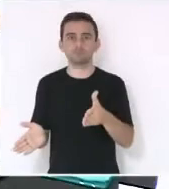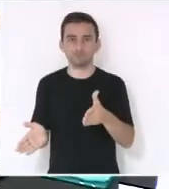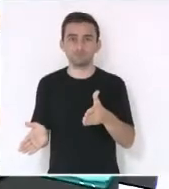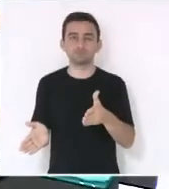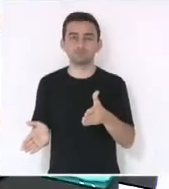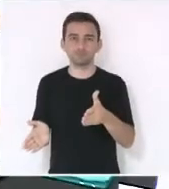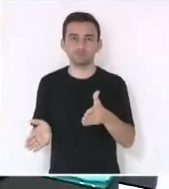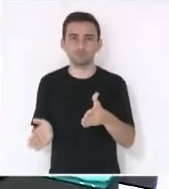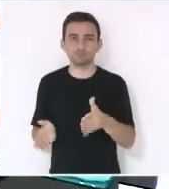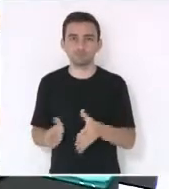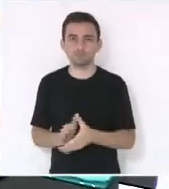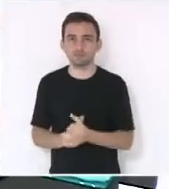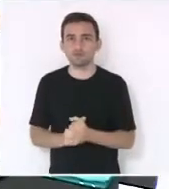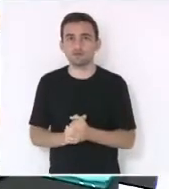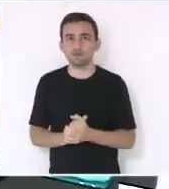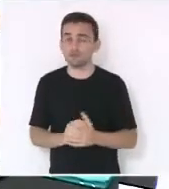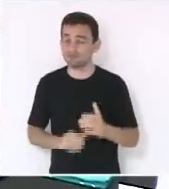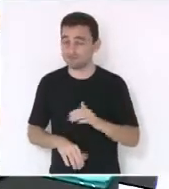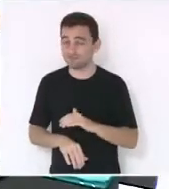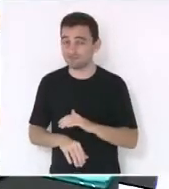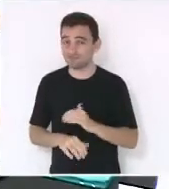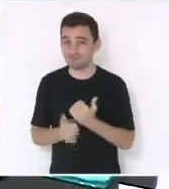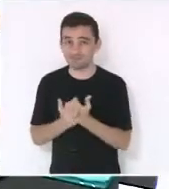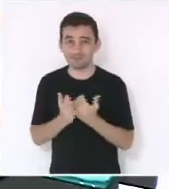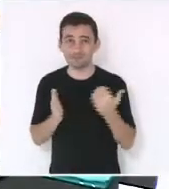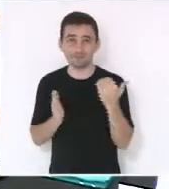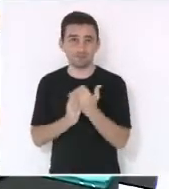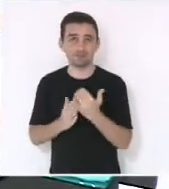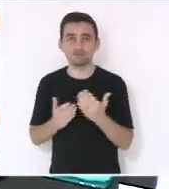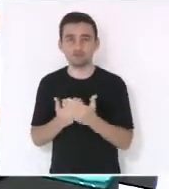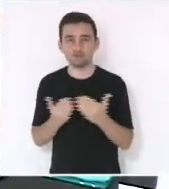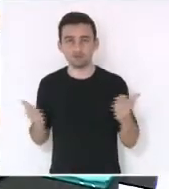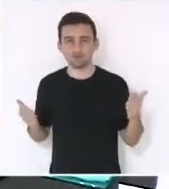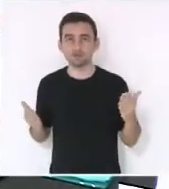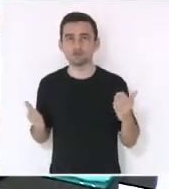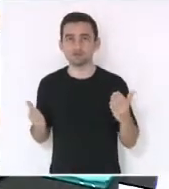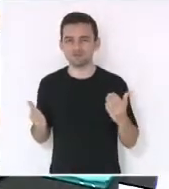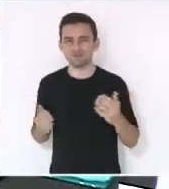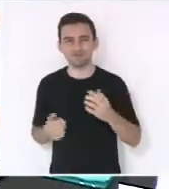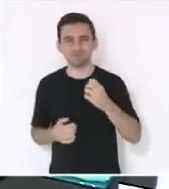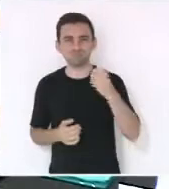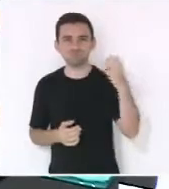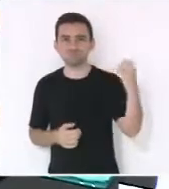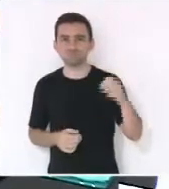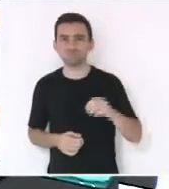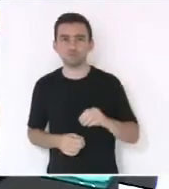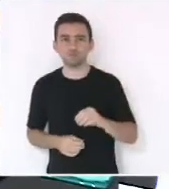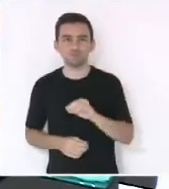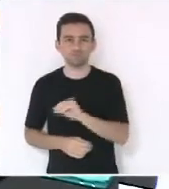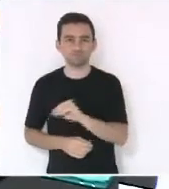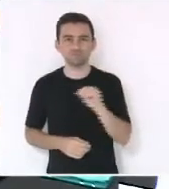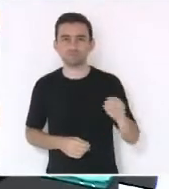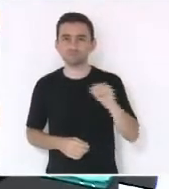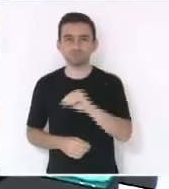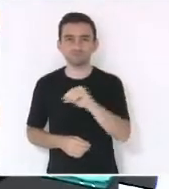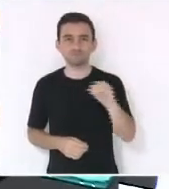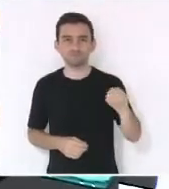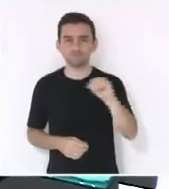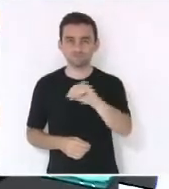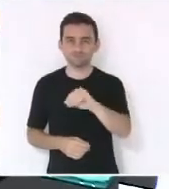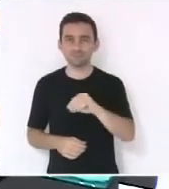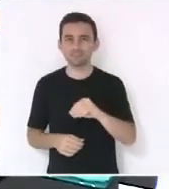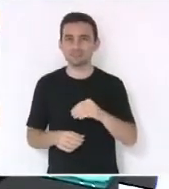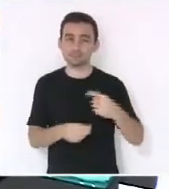catarinense. Mas mais do que vocês, que estão viajando em todo o estado, cidade a cidade, famílias